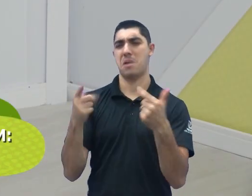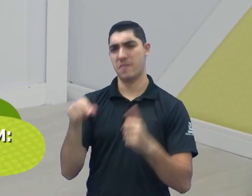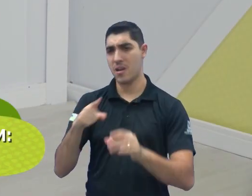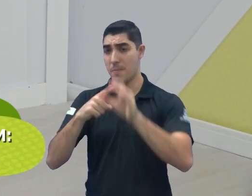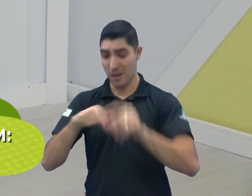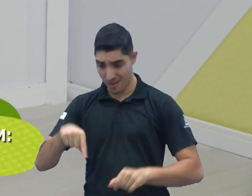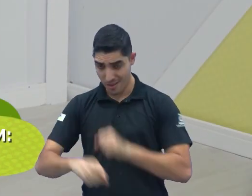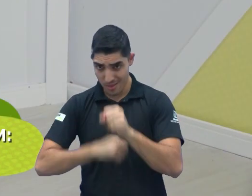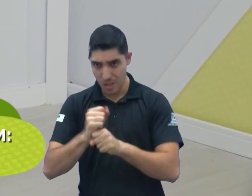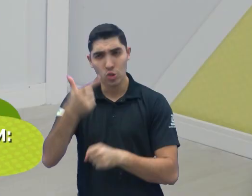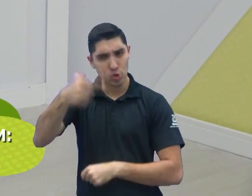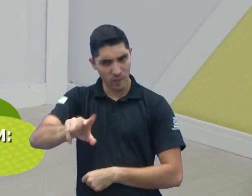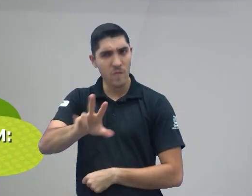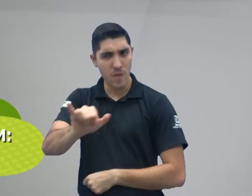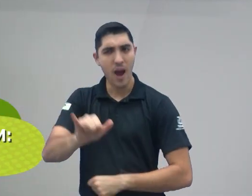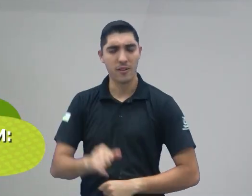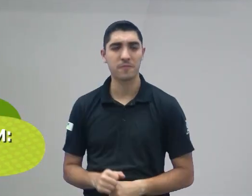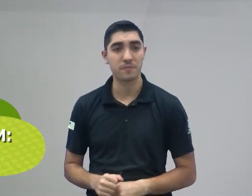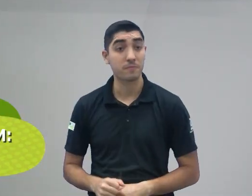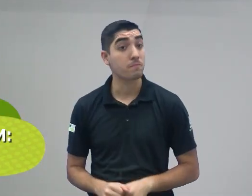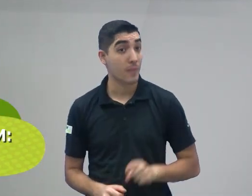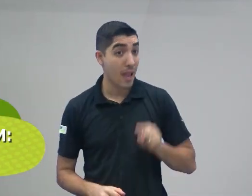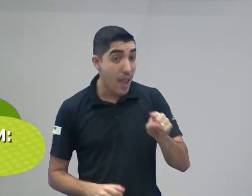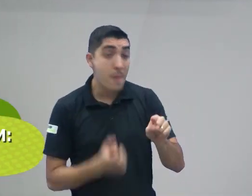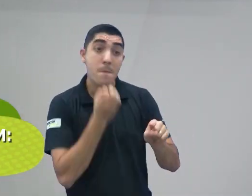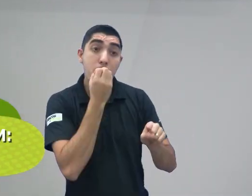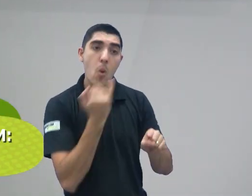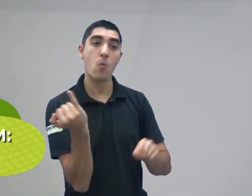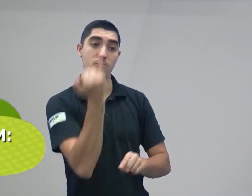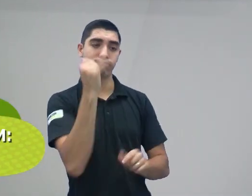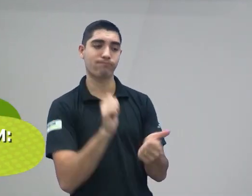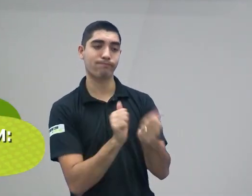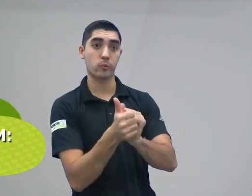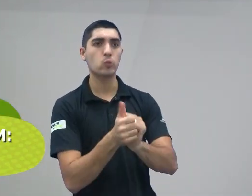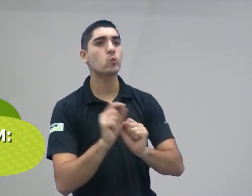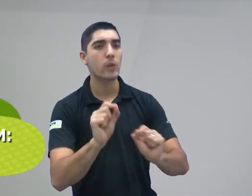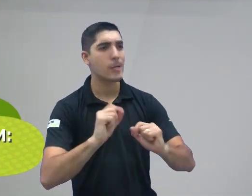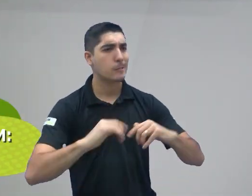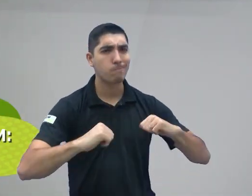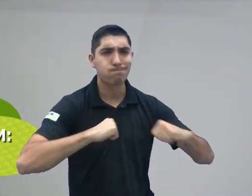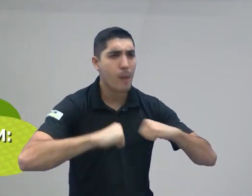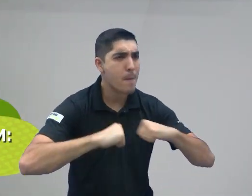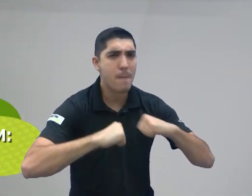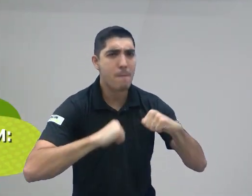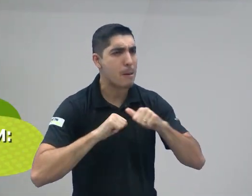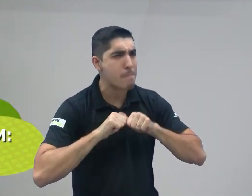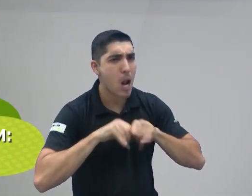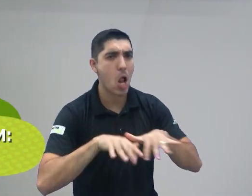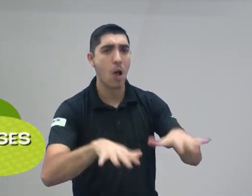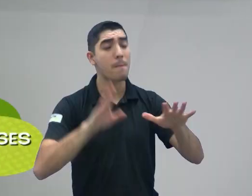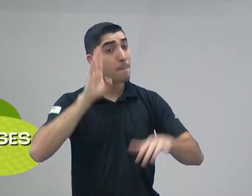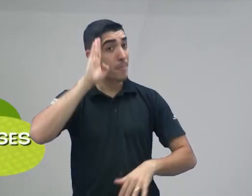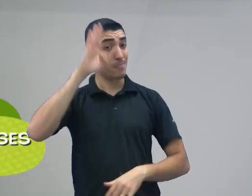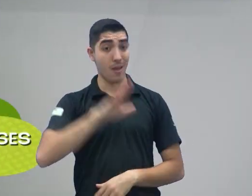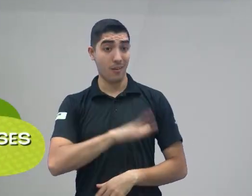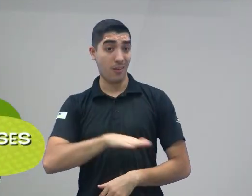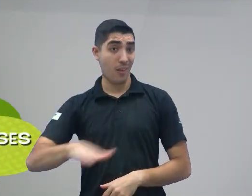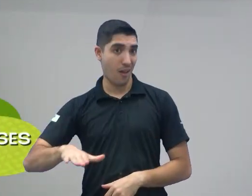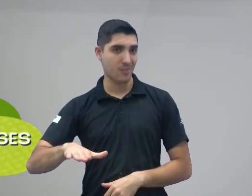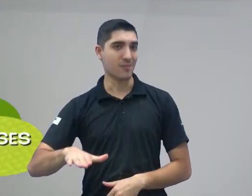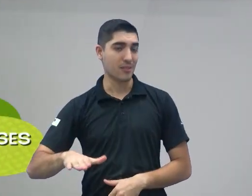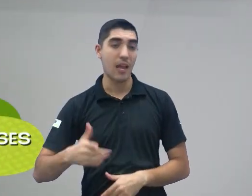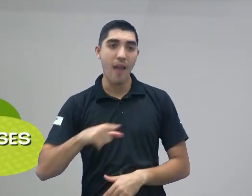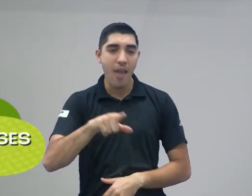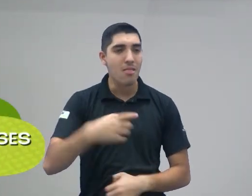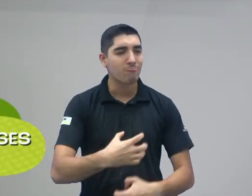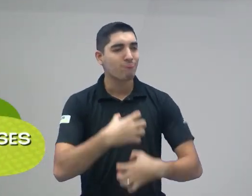será também, João. Movimentar o esporte da nossa cidade, né, Vieira? A criançada, né, esses momentos são tão importantes, né, guardam memórias